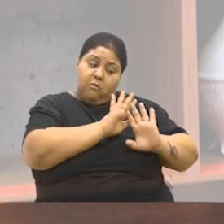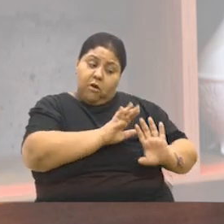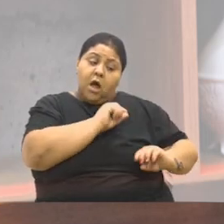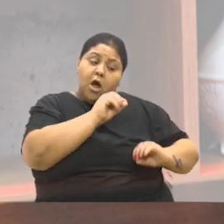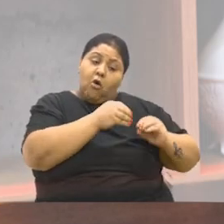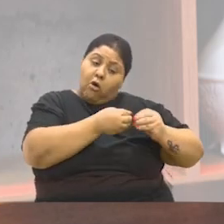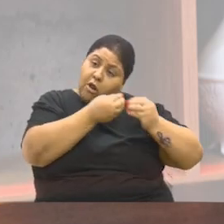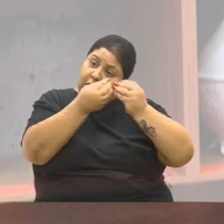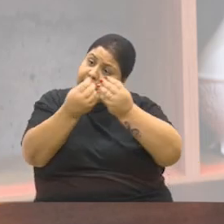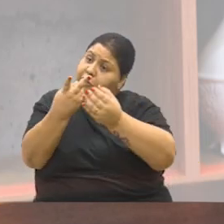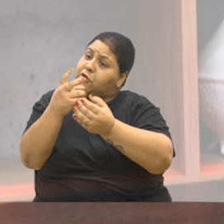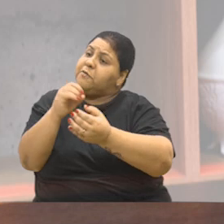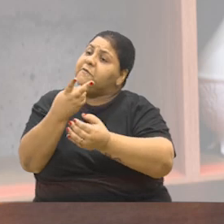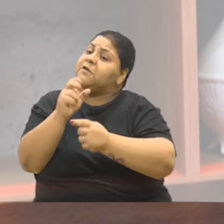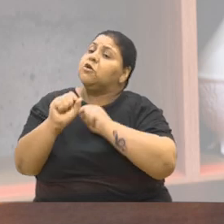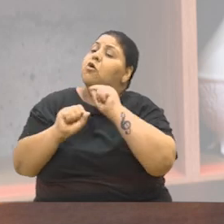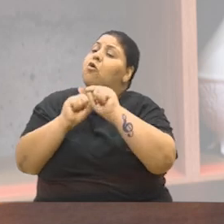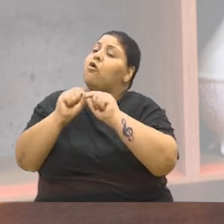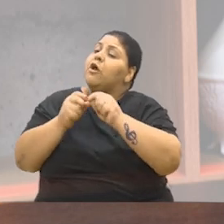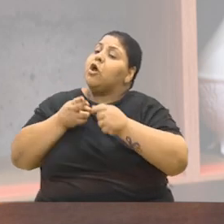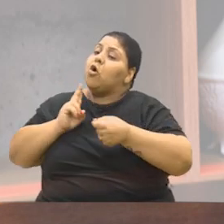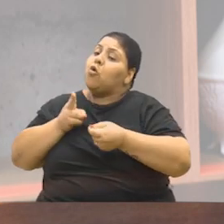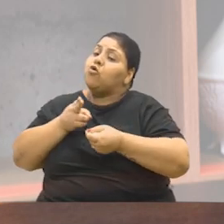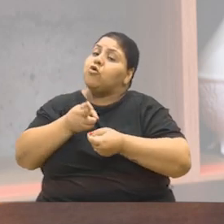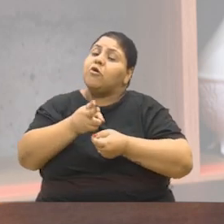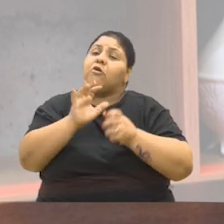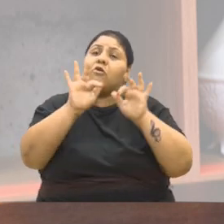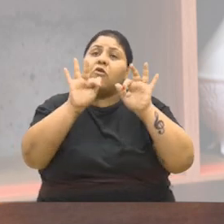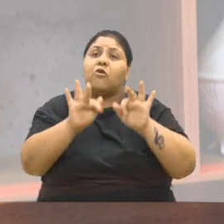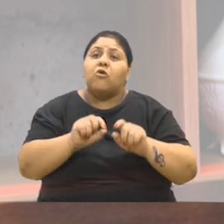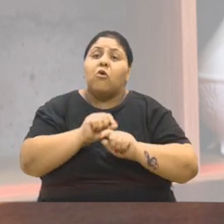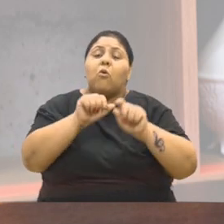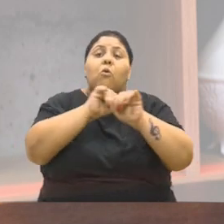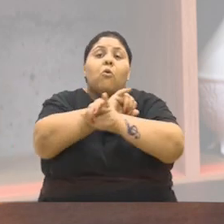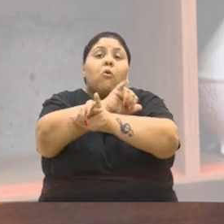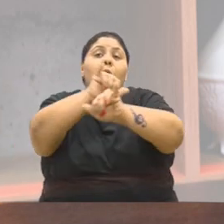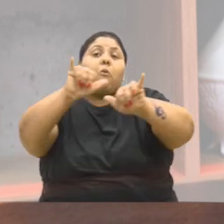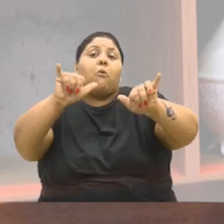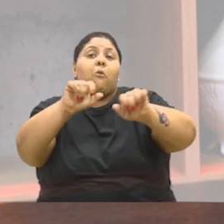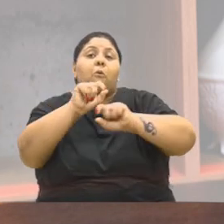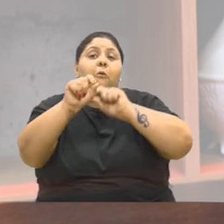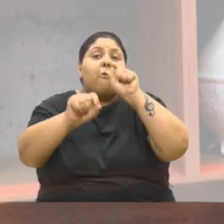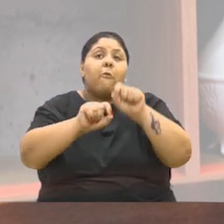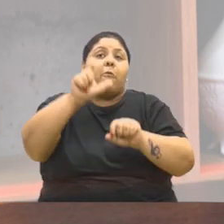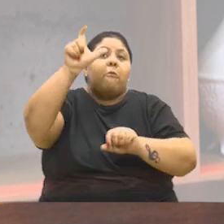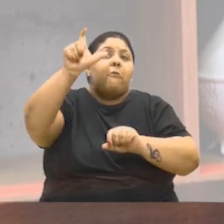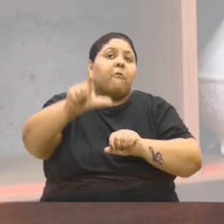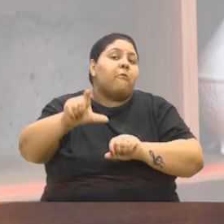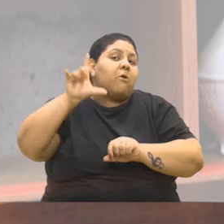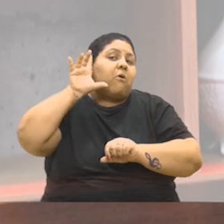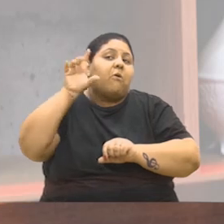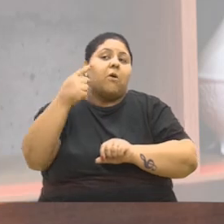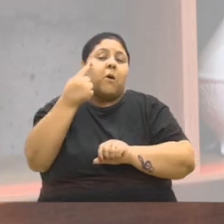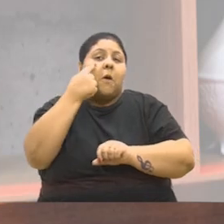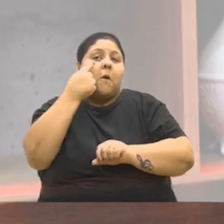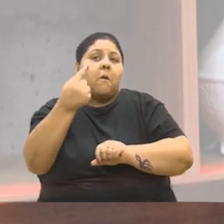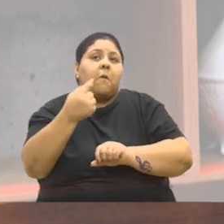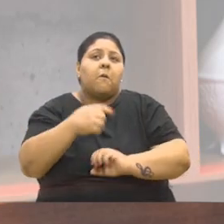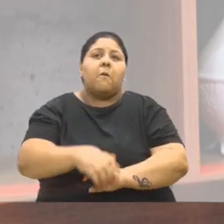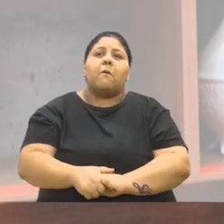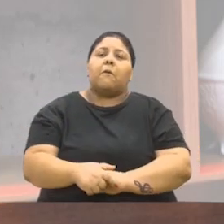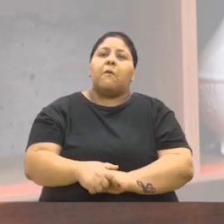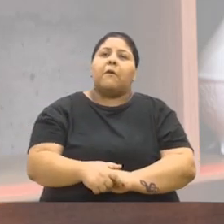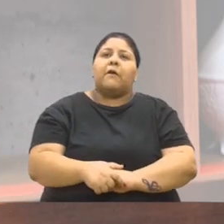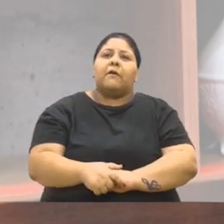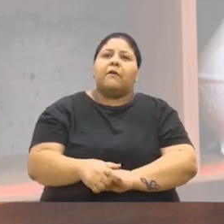durou. O que eu levo para 2025? Então, para a gente finalizar, qual o recado que tu deixa para quem está nos ouvindo, nos vendo,